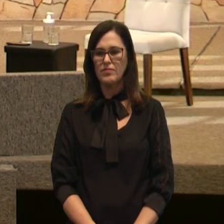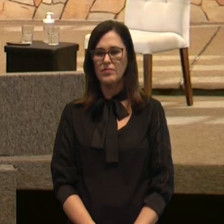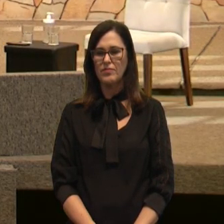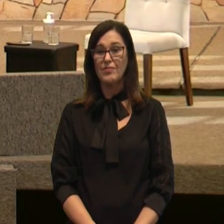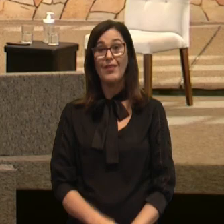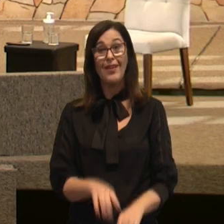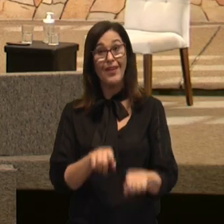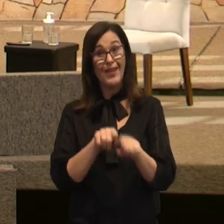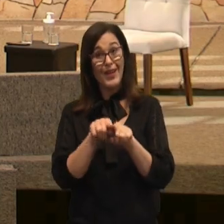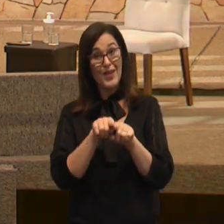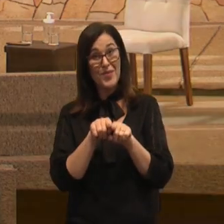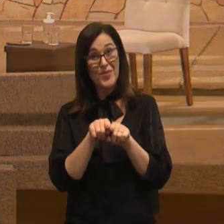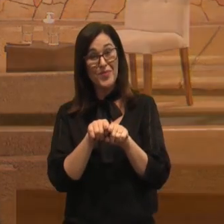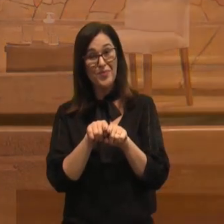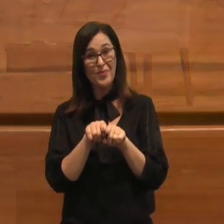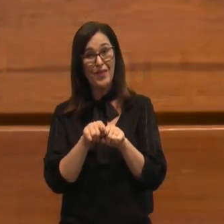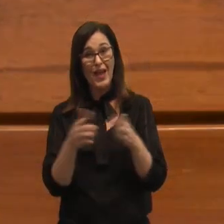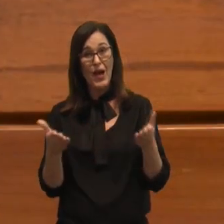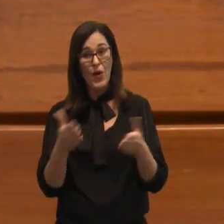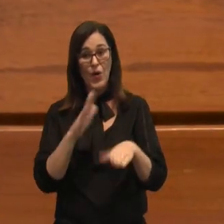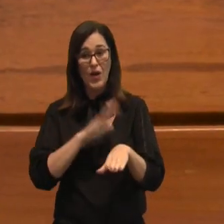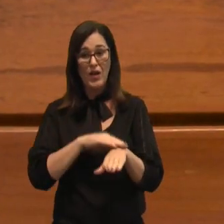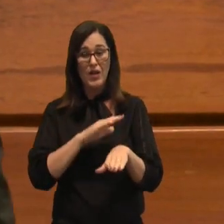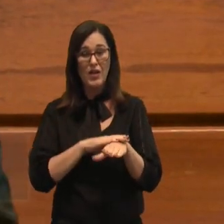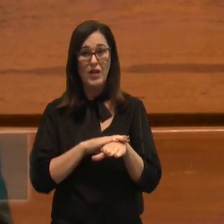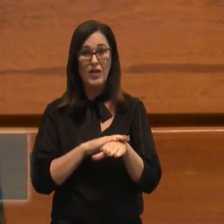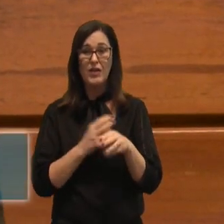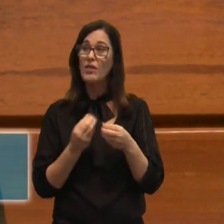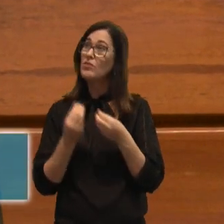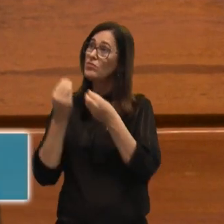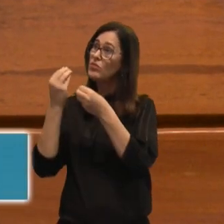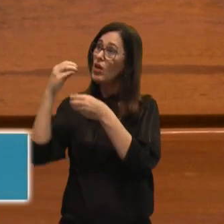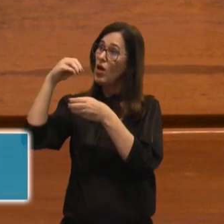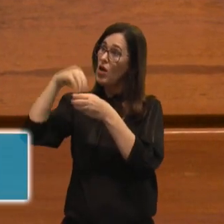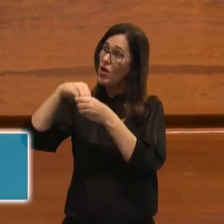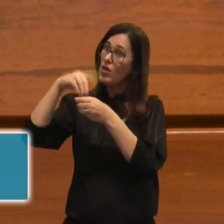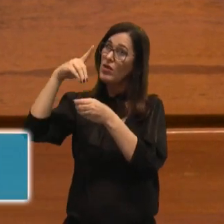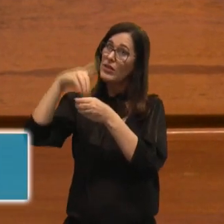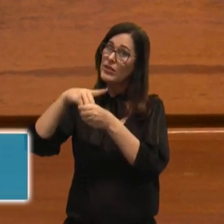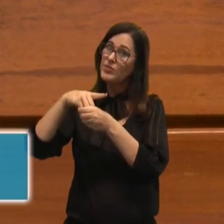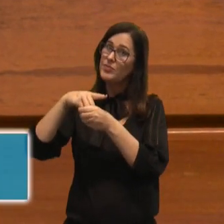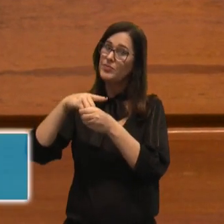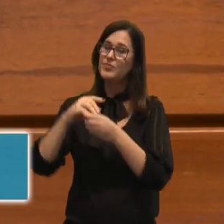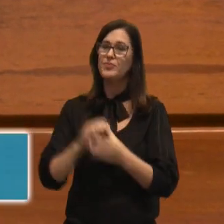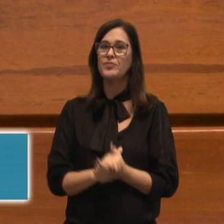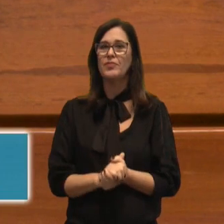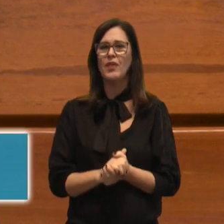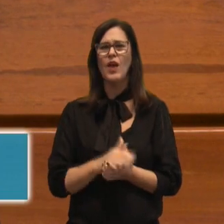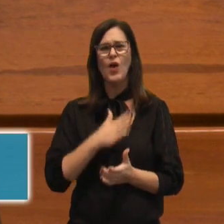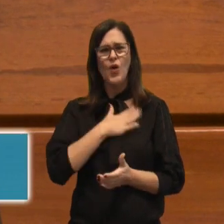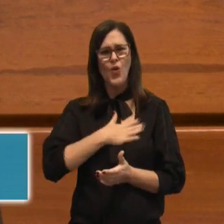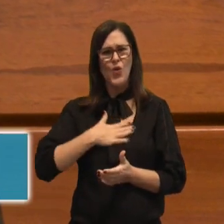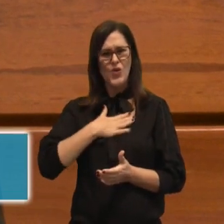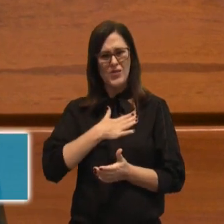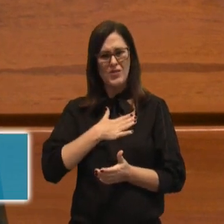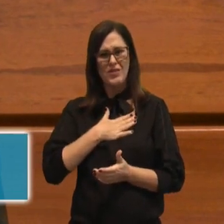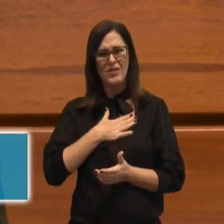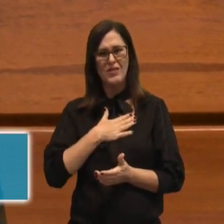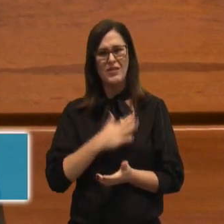Meus irmãos, neste momento de dedicação de dízimos e ofertas, eu gostaria